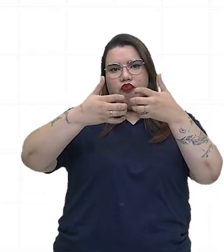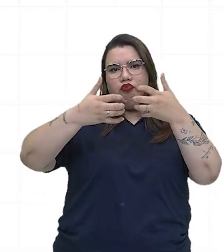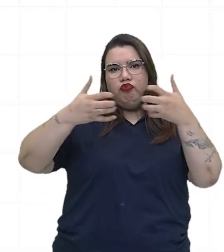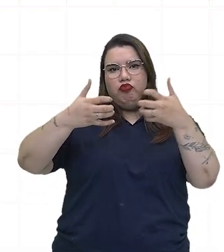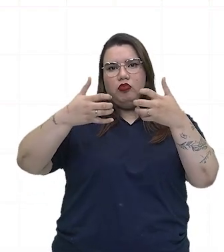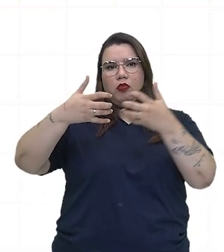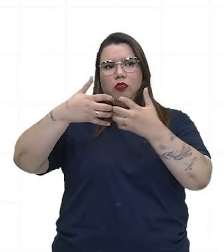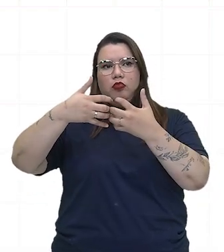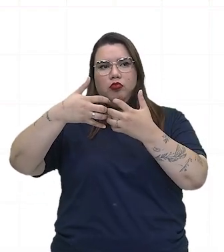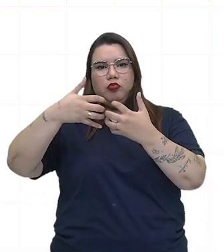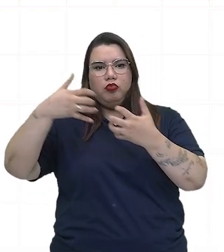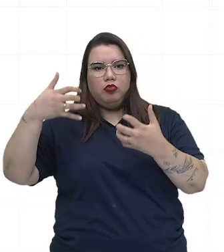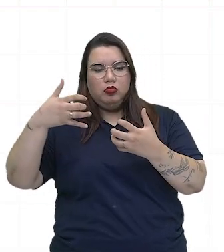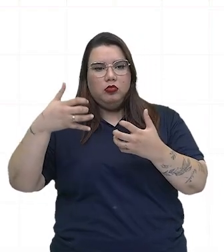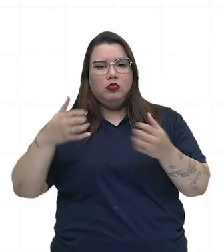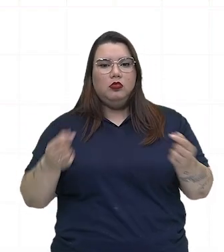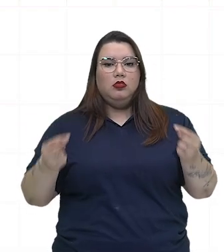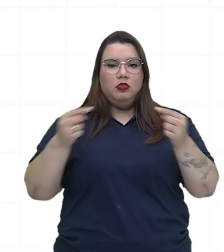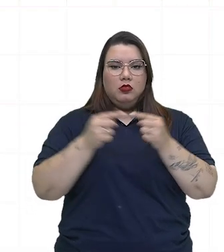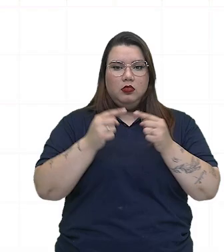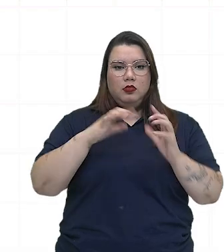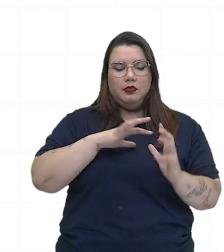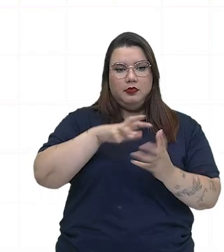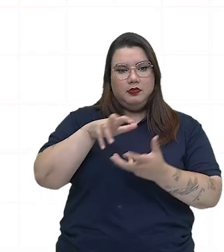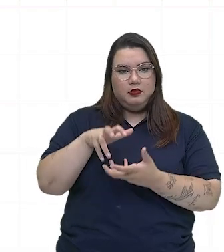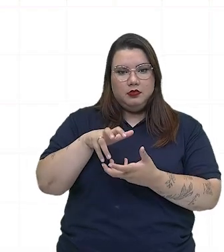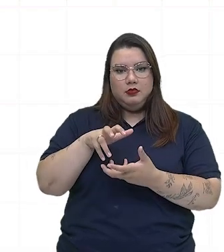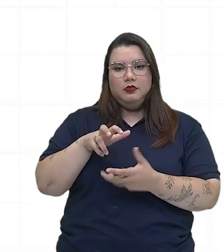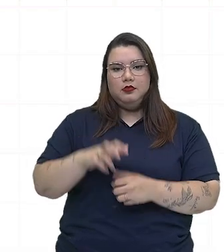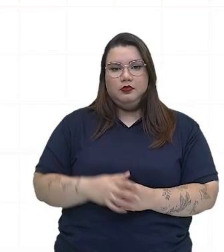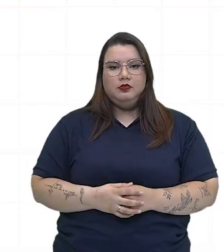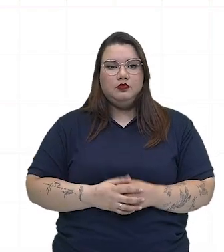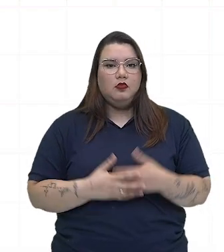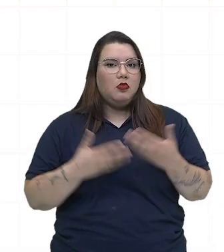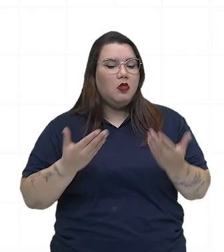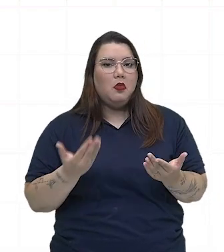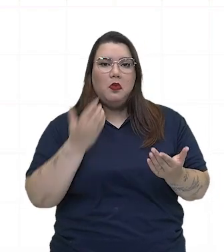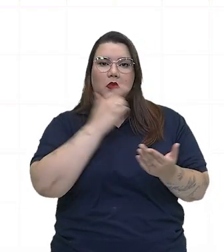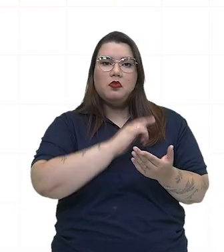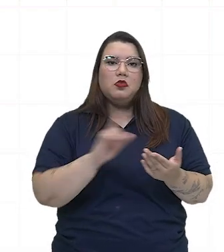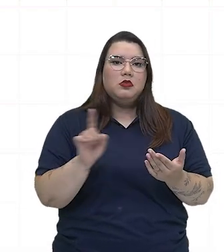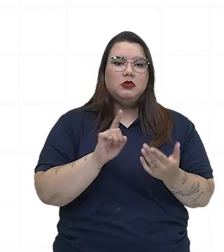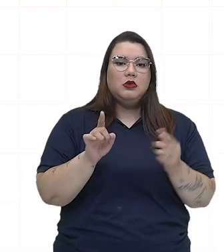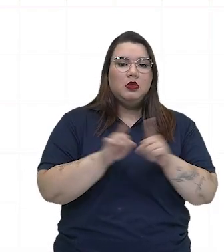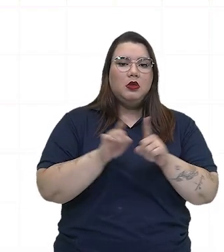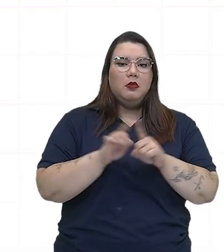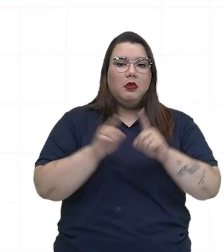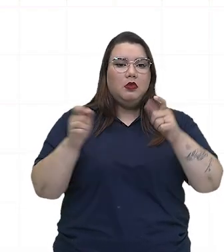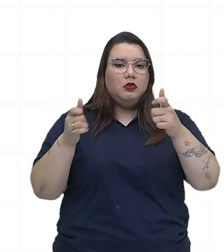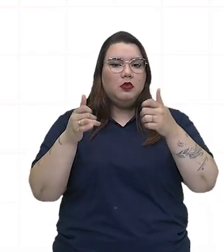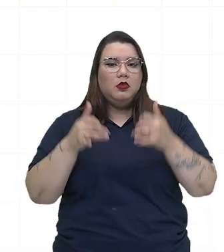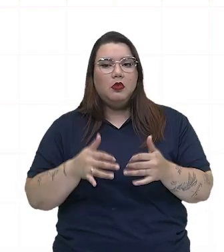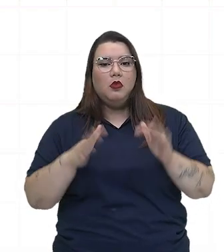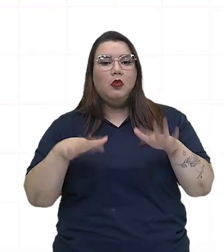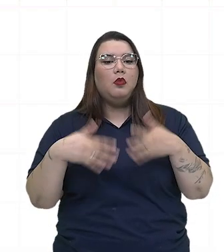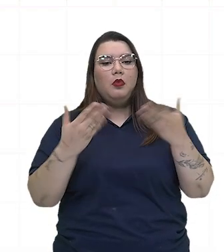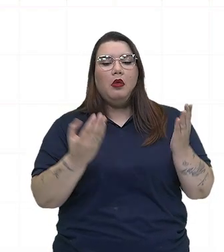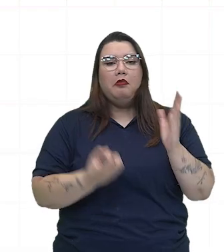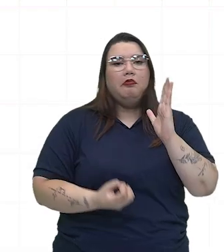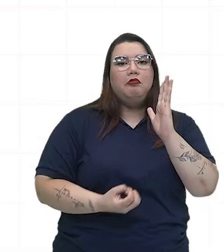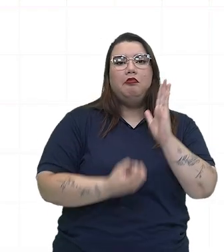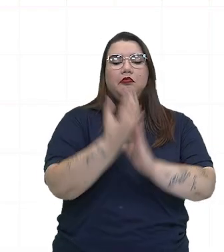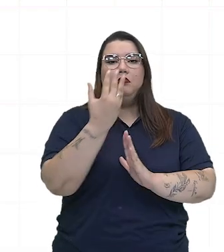dos continentes na superfície terrestre. Ele não conseguia explicar qual